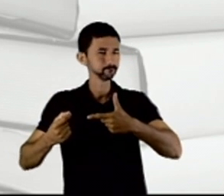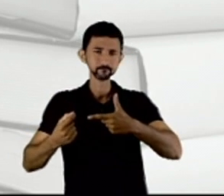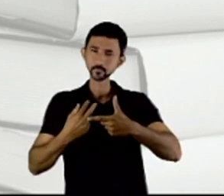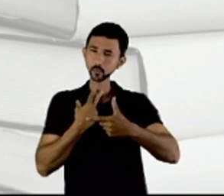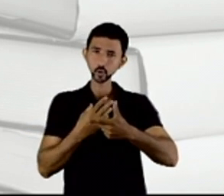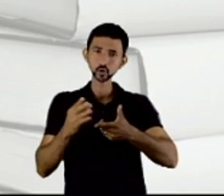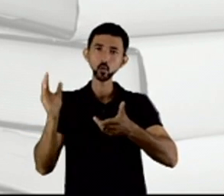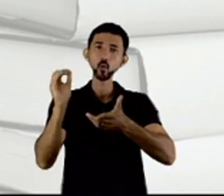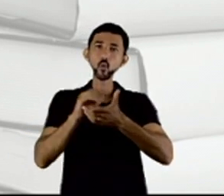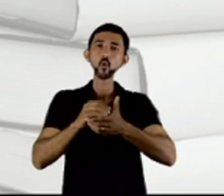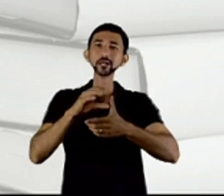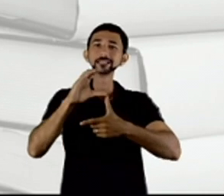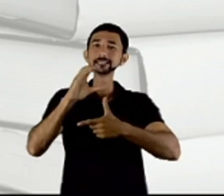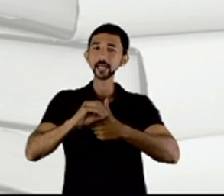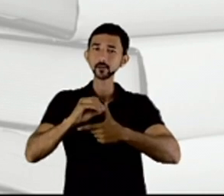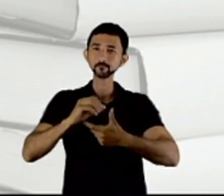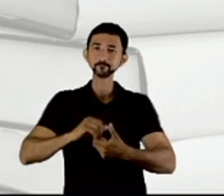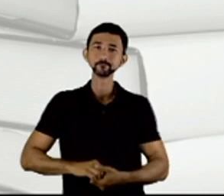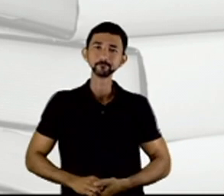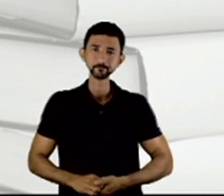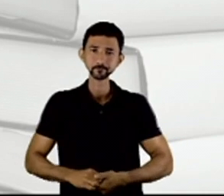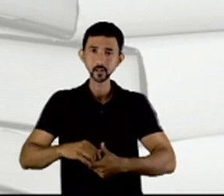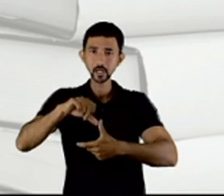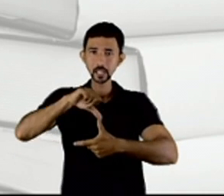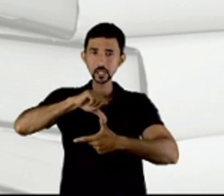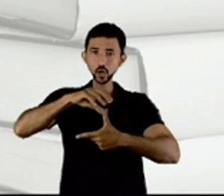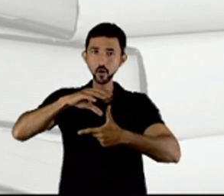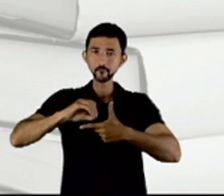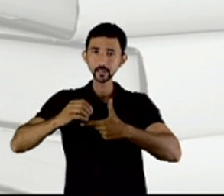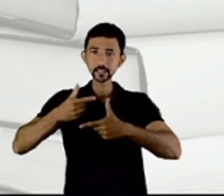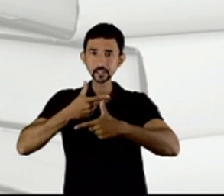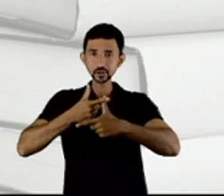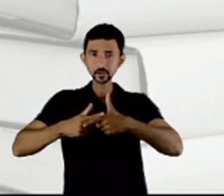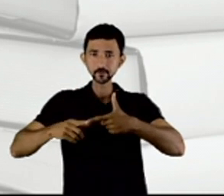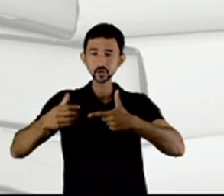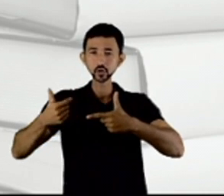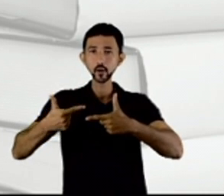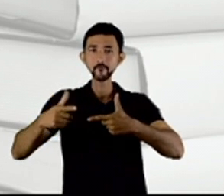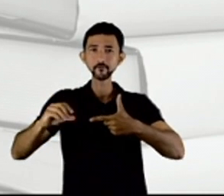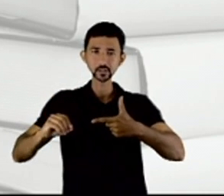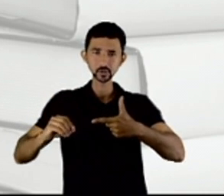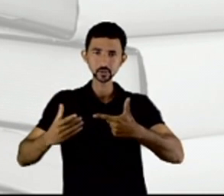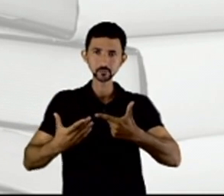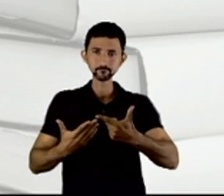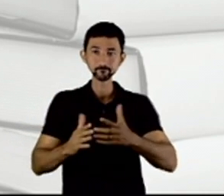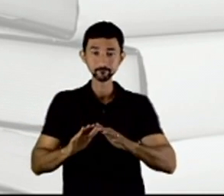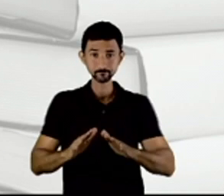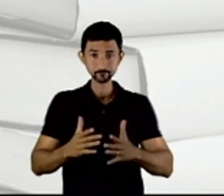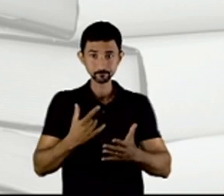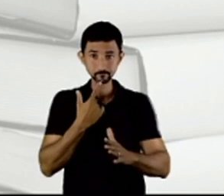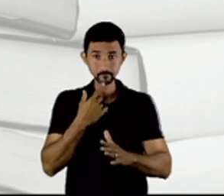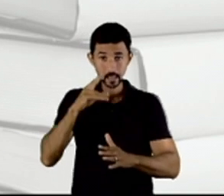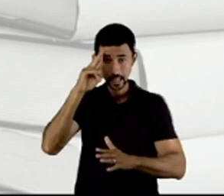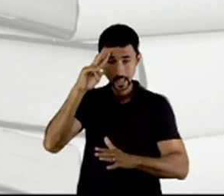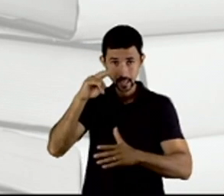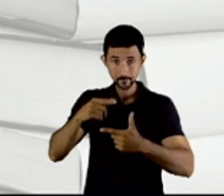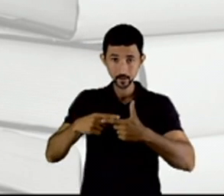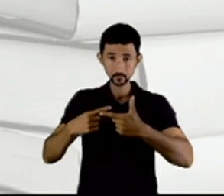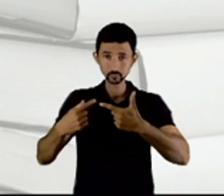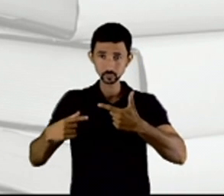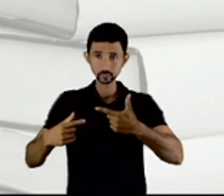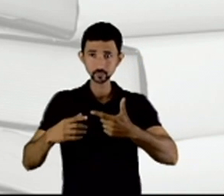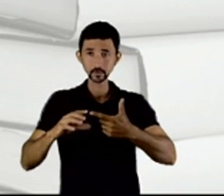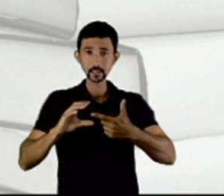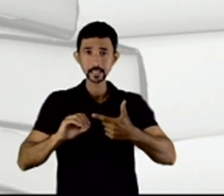zero. Agora, 90 dá para dividir por 20, né? Só que lembra que quando você acrescenta o zero,